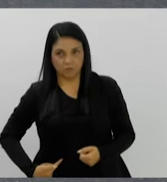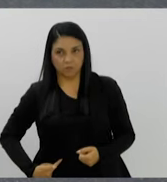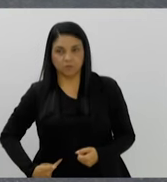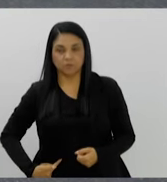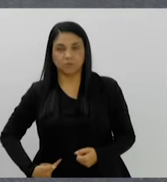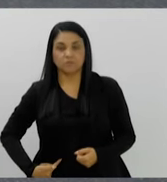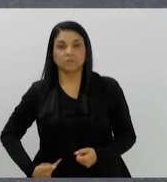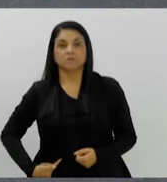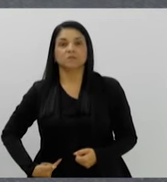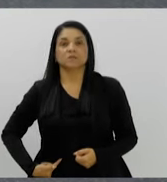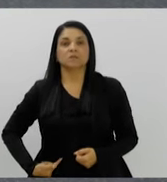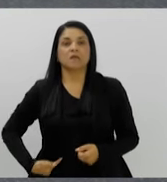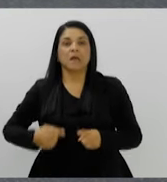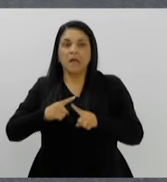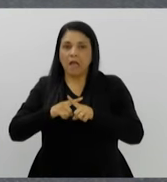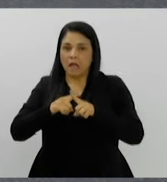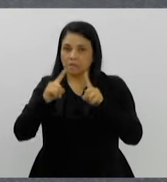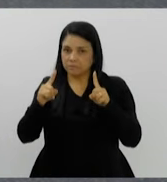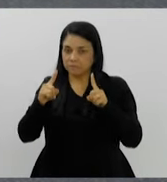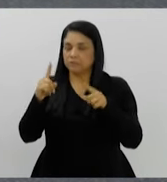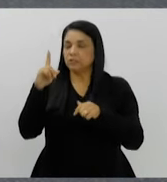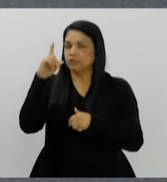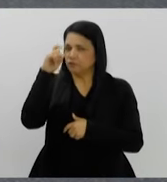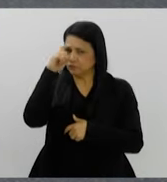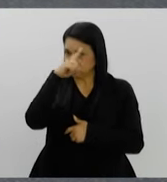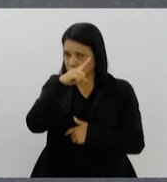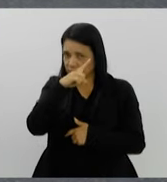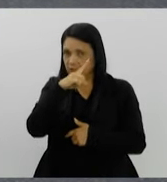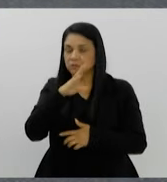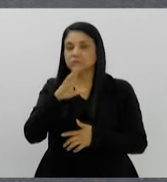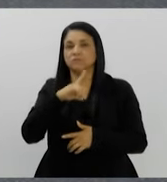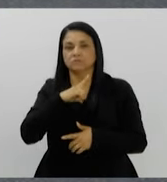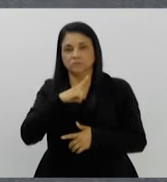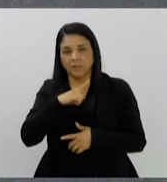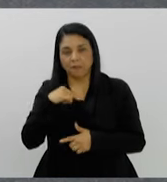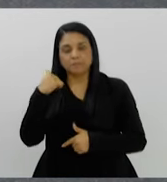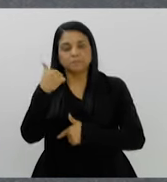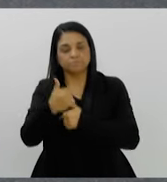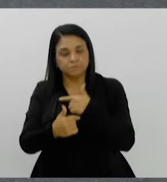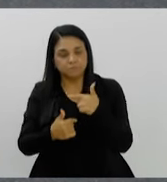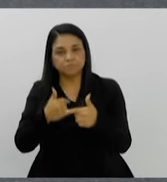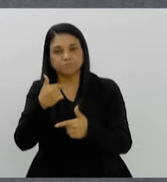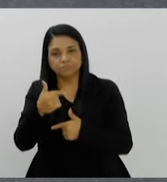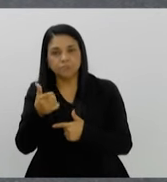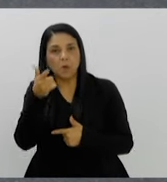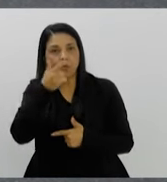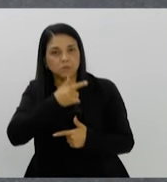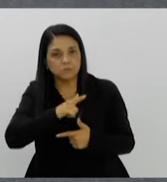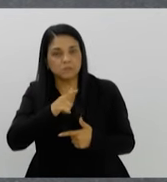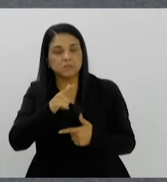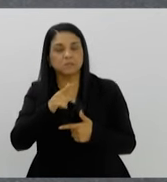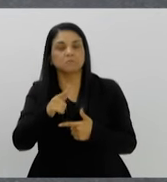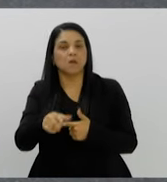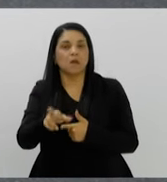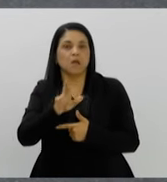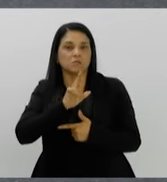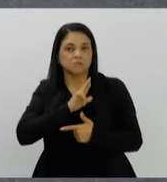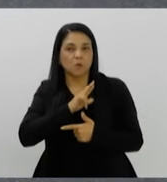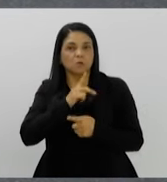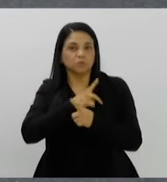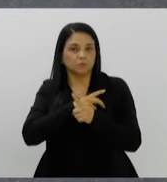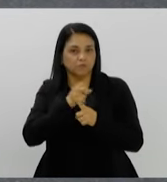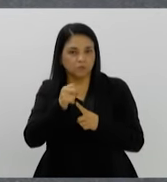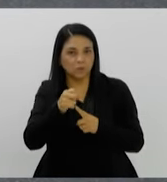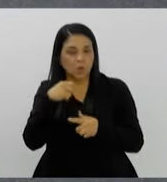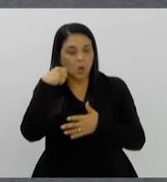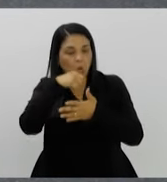das extremas dificuldades que a gente fica aqui pestanejar e lutando por